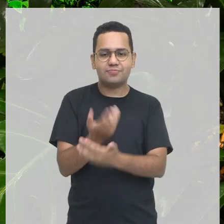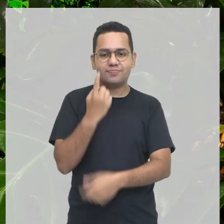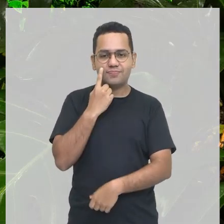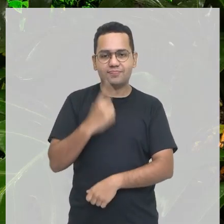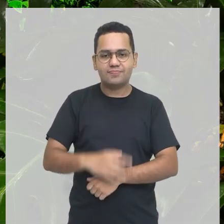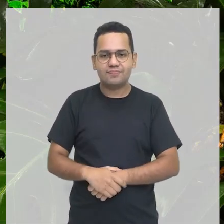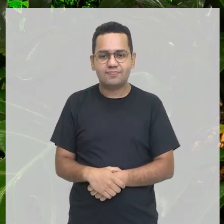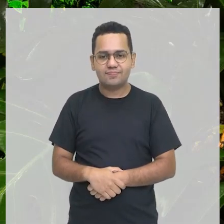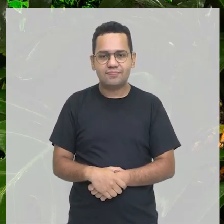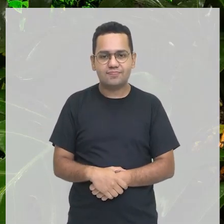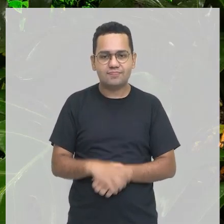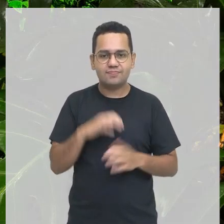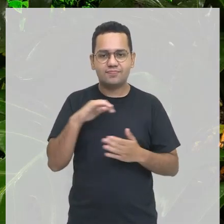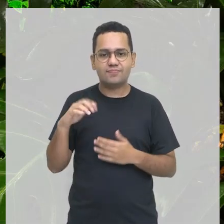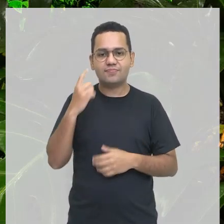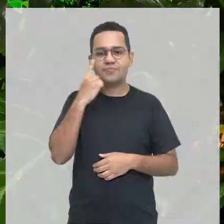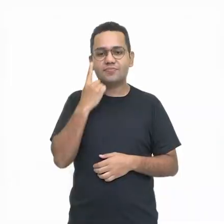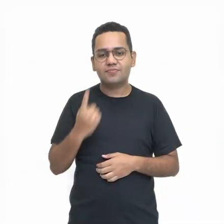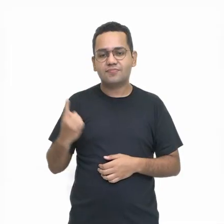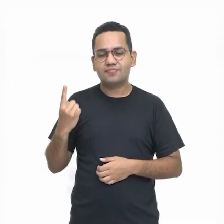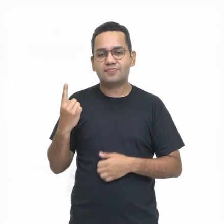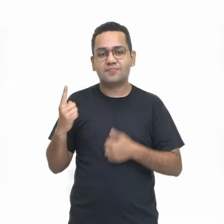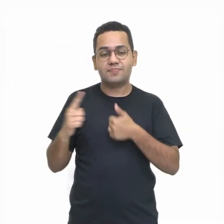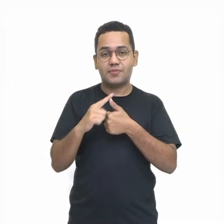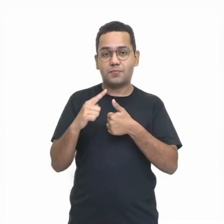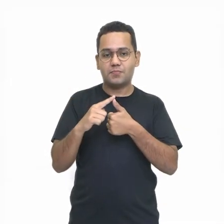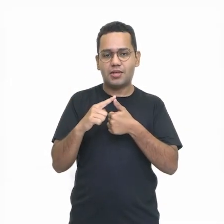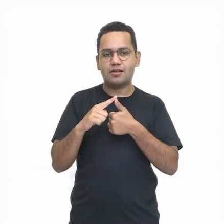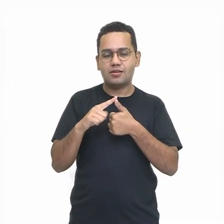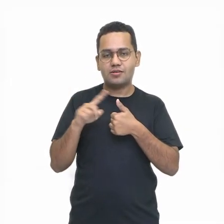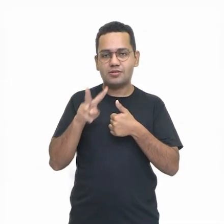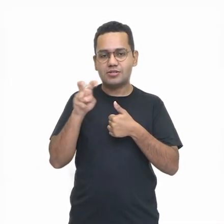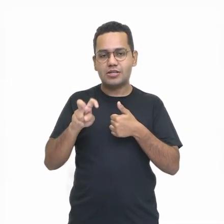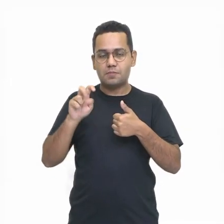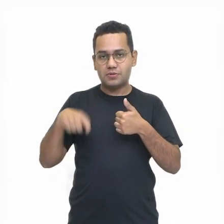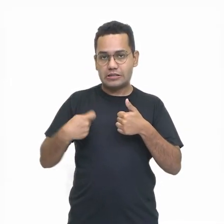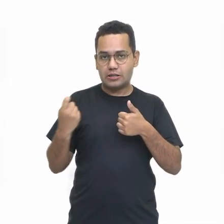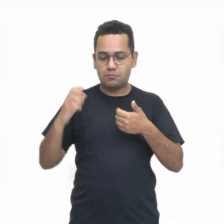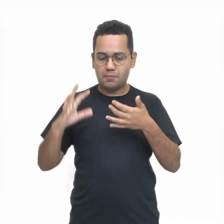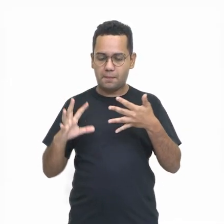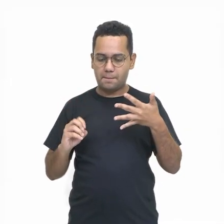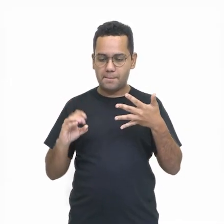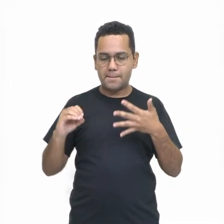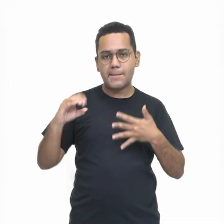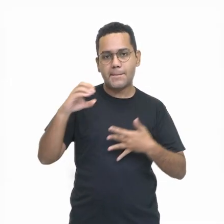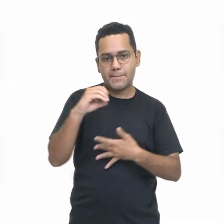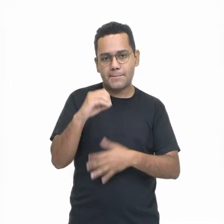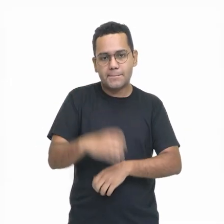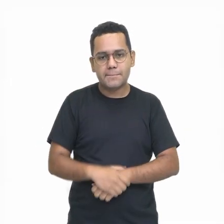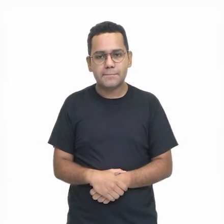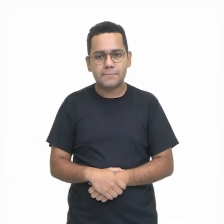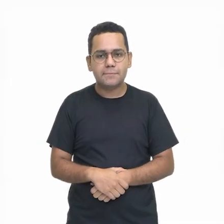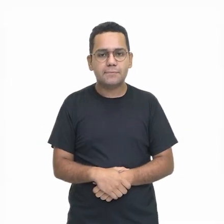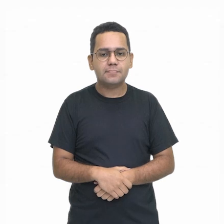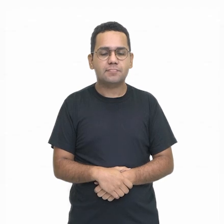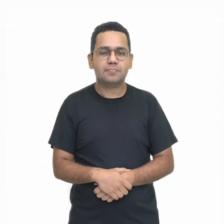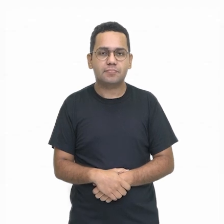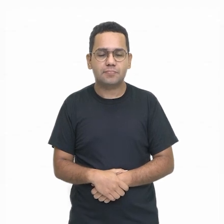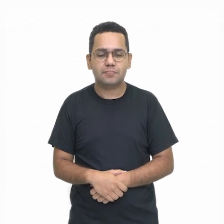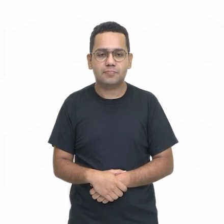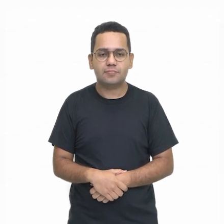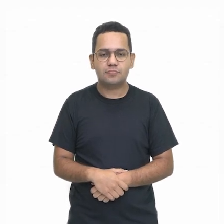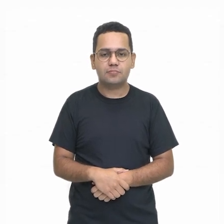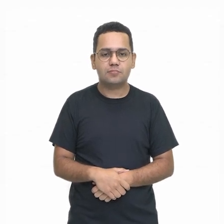nós temos a cadeia trófica. Essa cadeia trófica também é chamada de cadeia